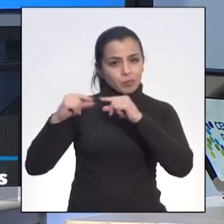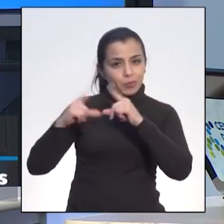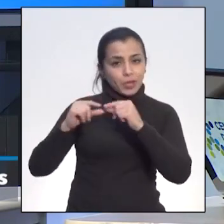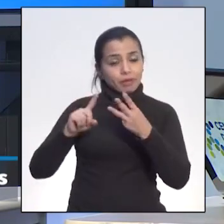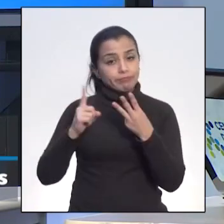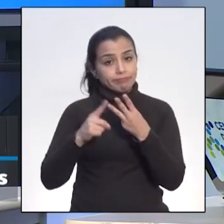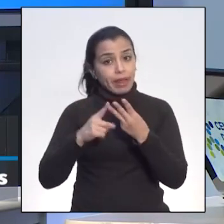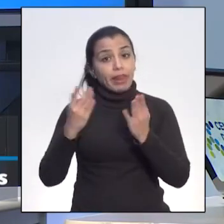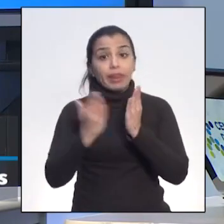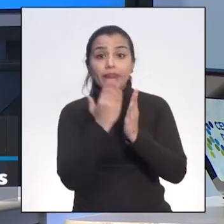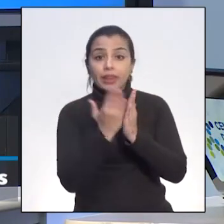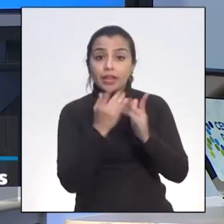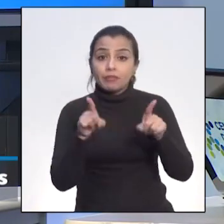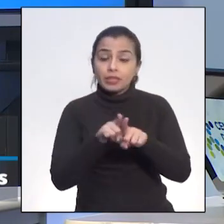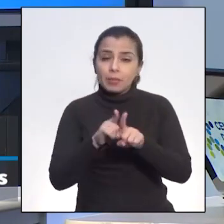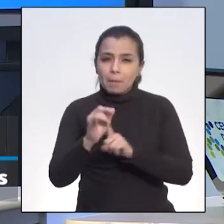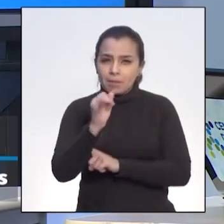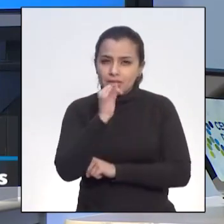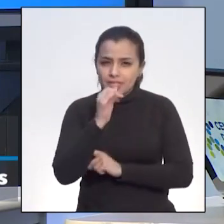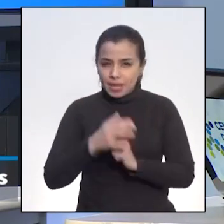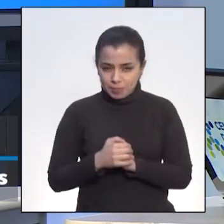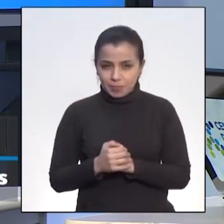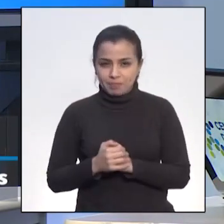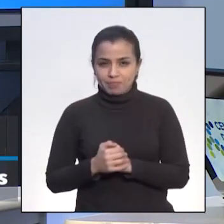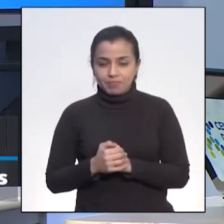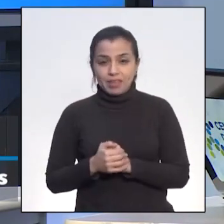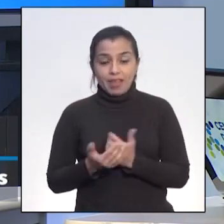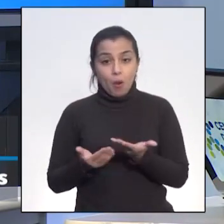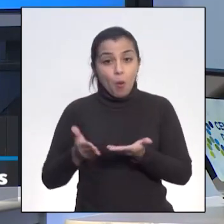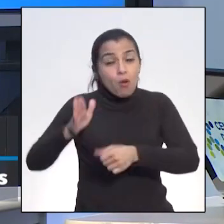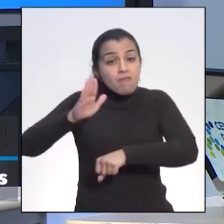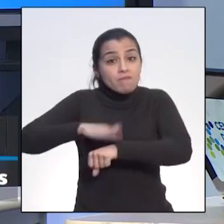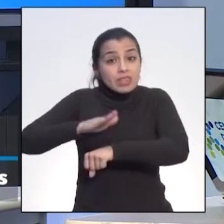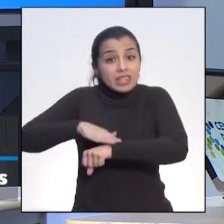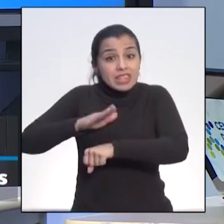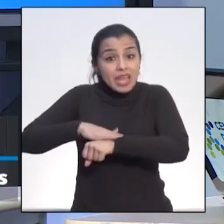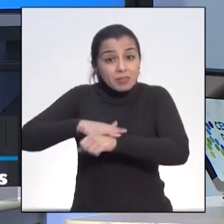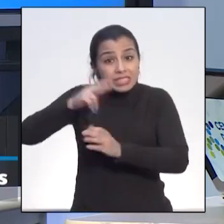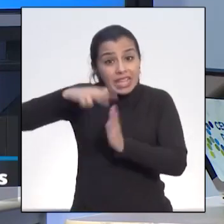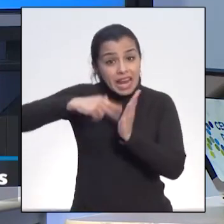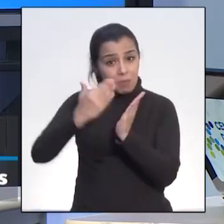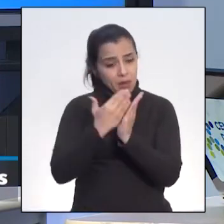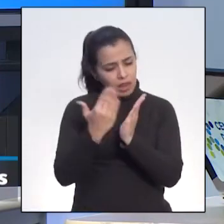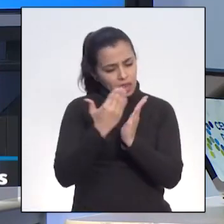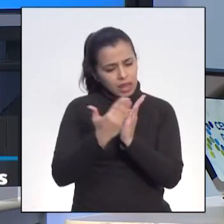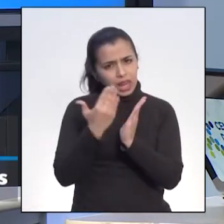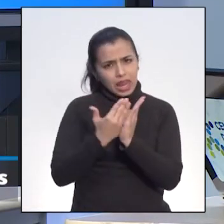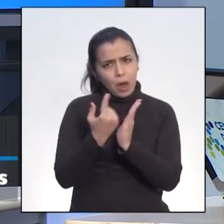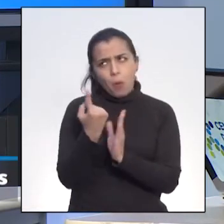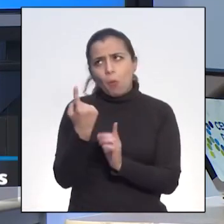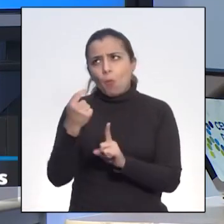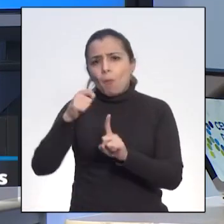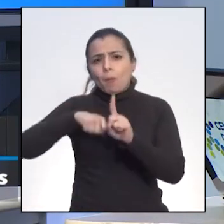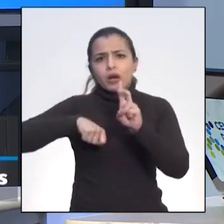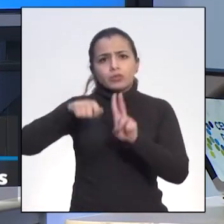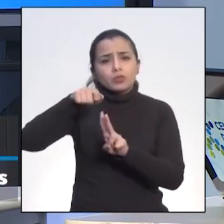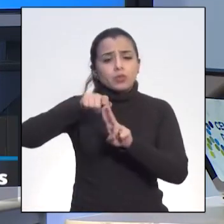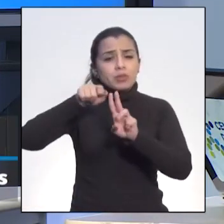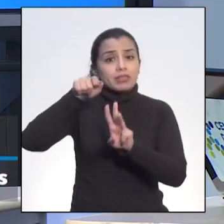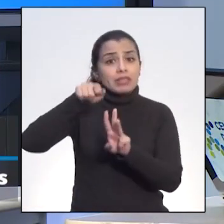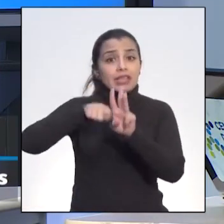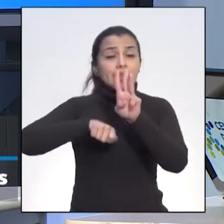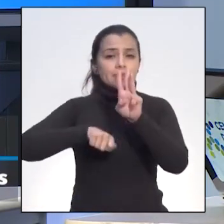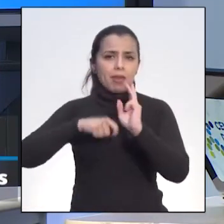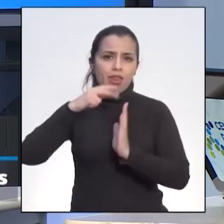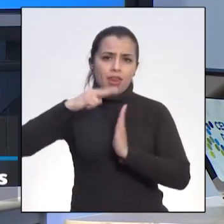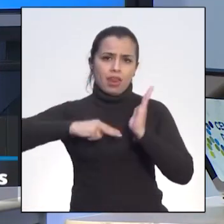Você quer ler o livro? Gente, o investimento de tempo num livro, às vezes você usa 1 mês, 2 meses, 3 meses lendo um